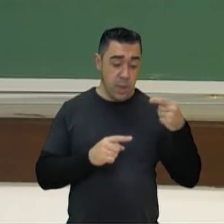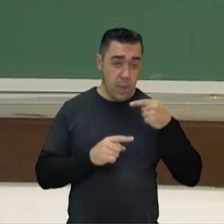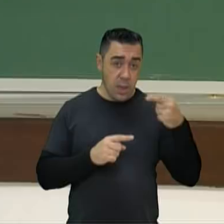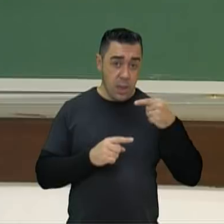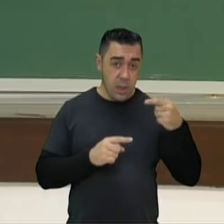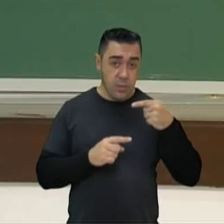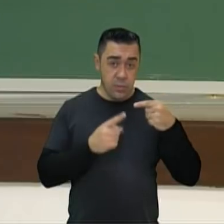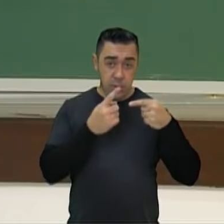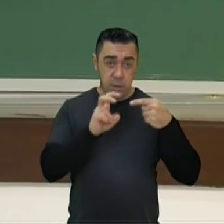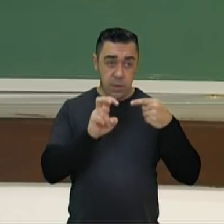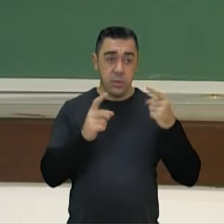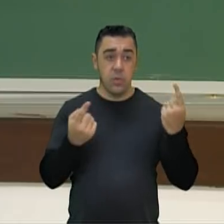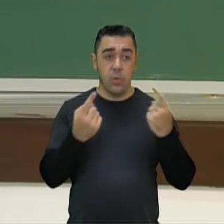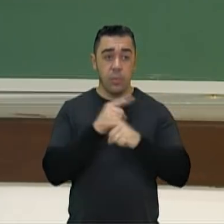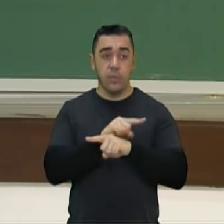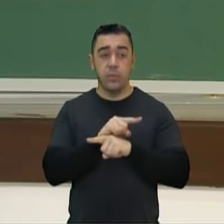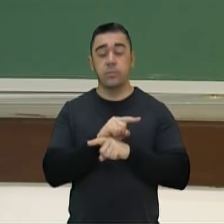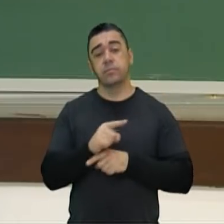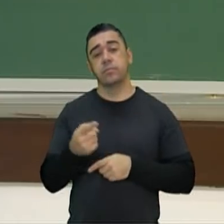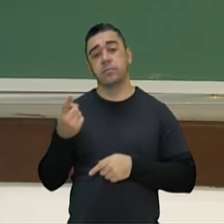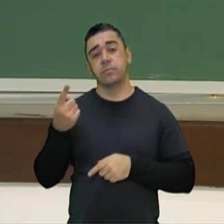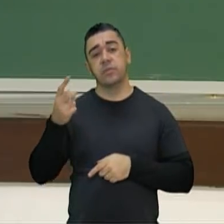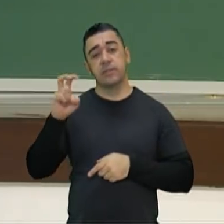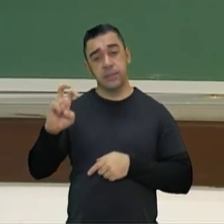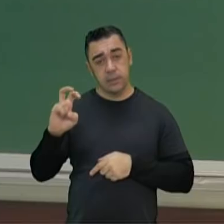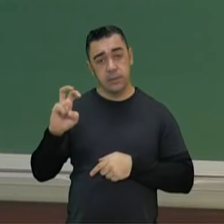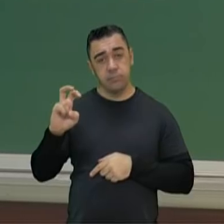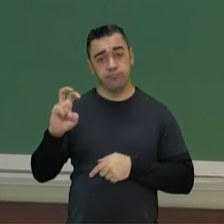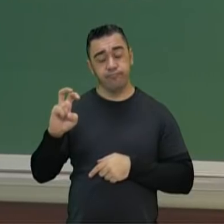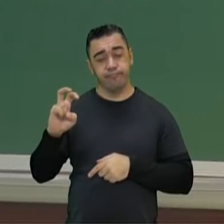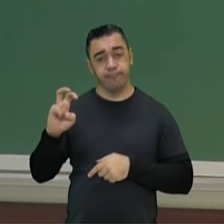oposto, ele fica positivo.